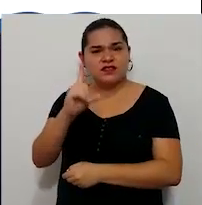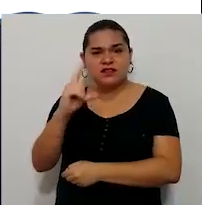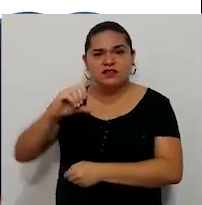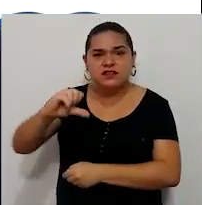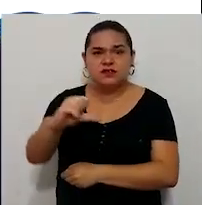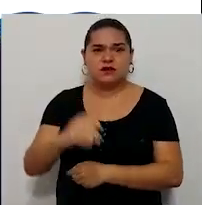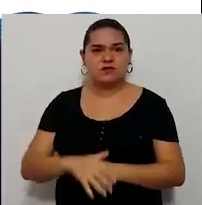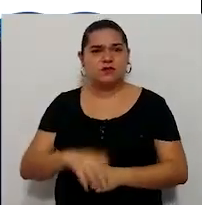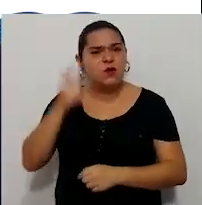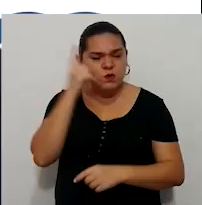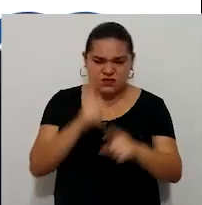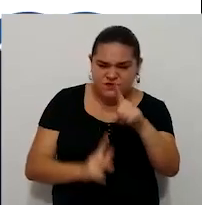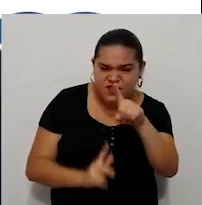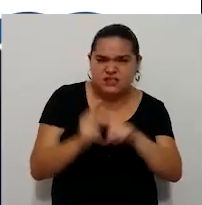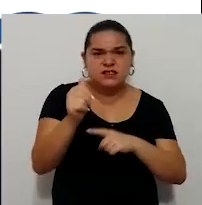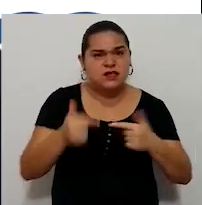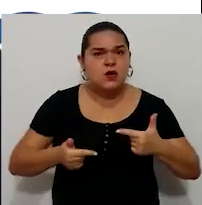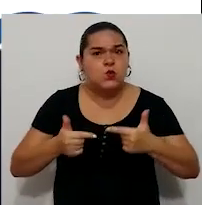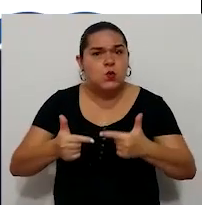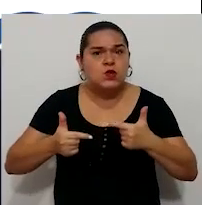para vencermos essa luta.